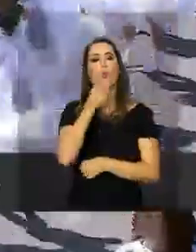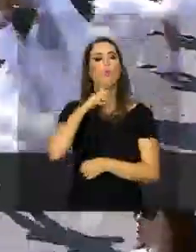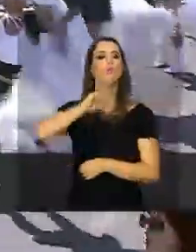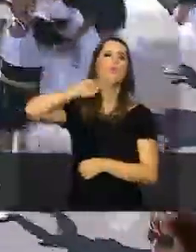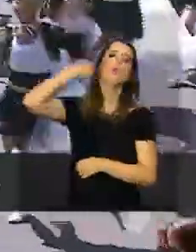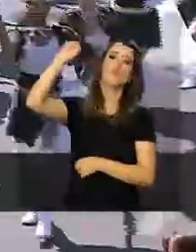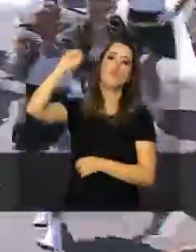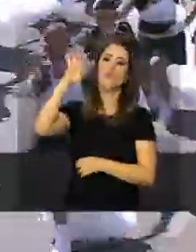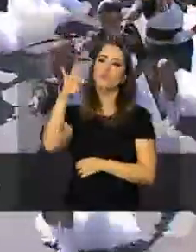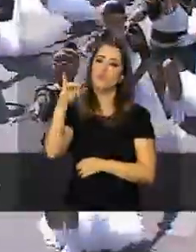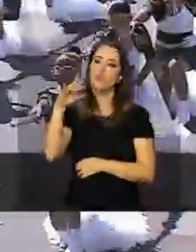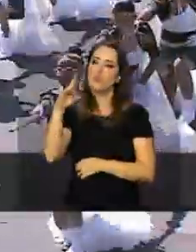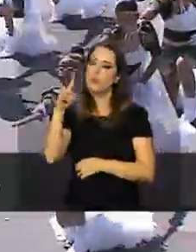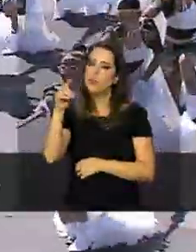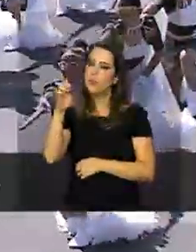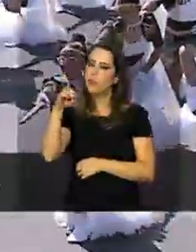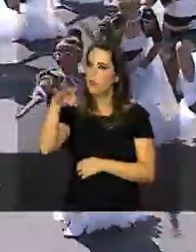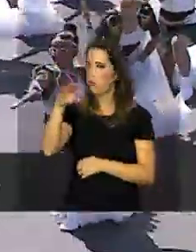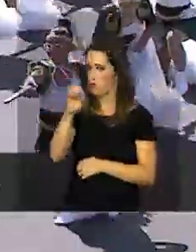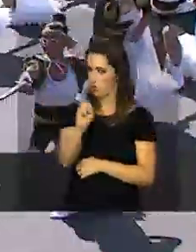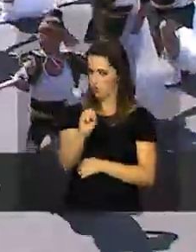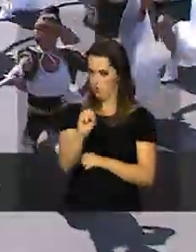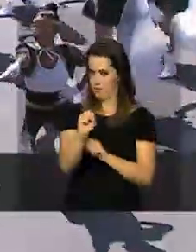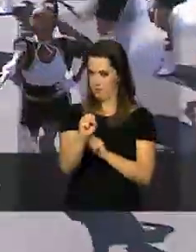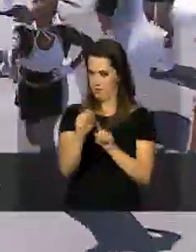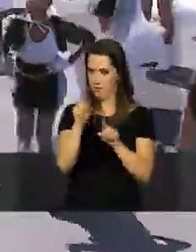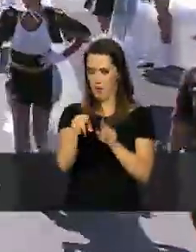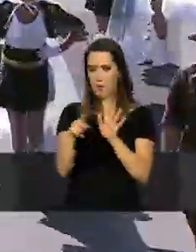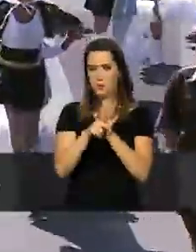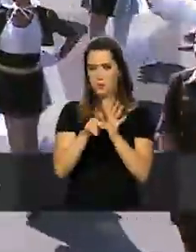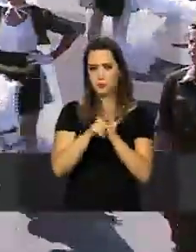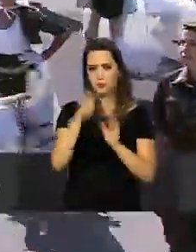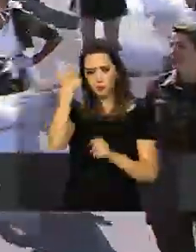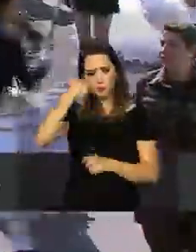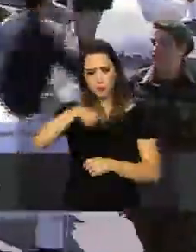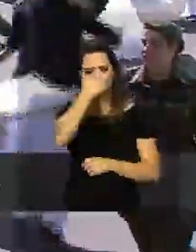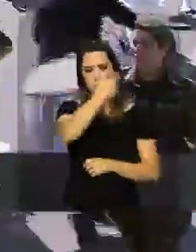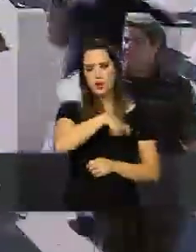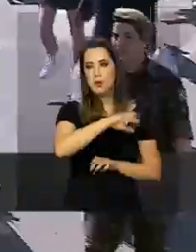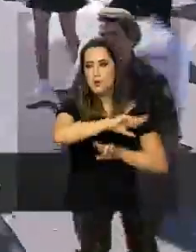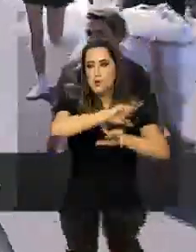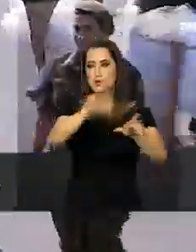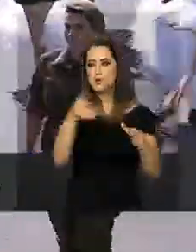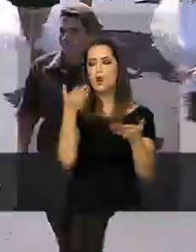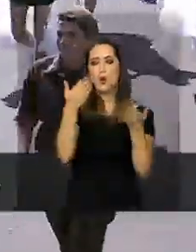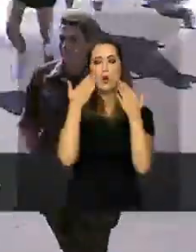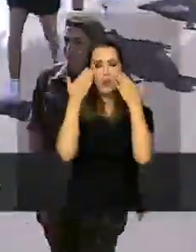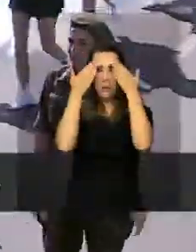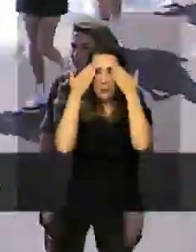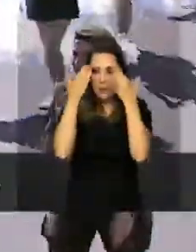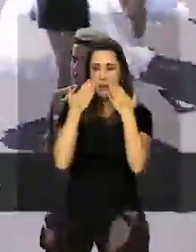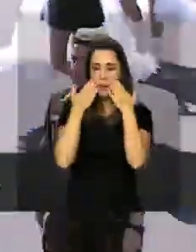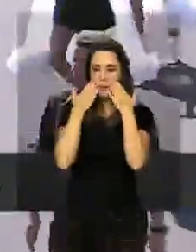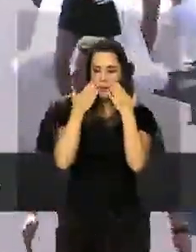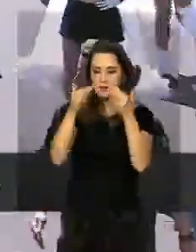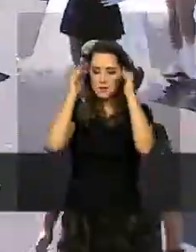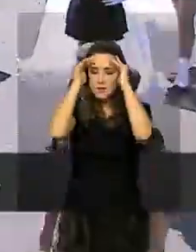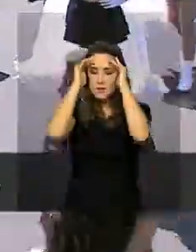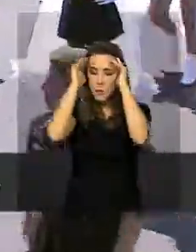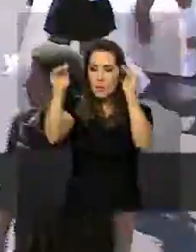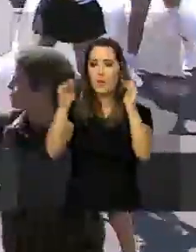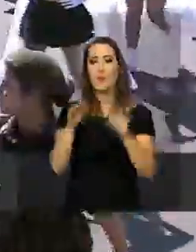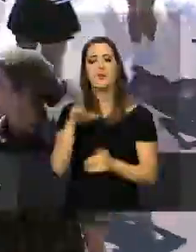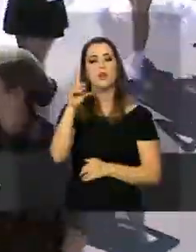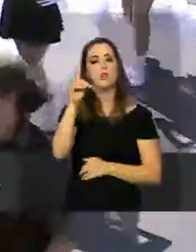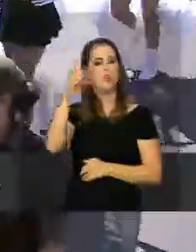Por isso, esse figurino. Exato. Esse próximo agora já vem homenageando Dom Pedro I, né? É